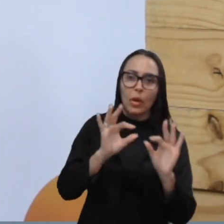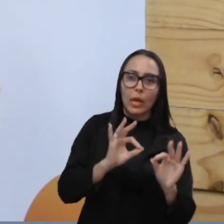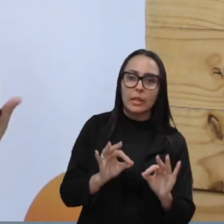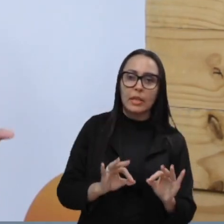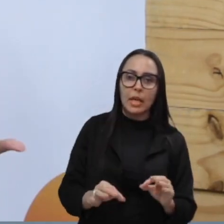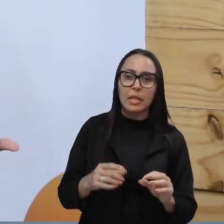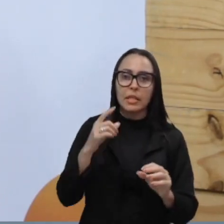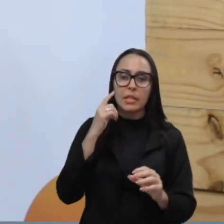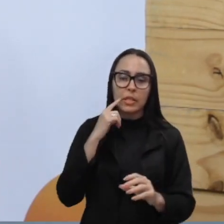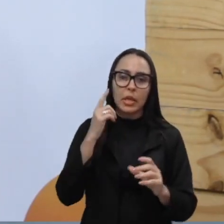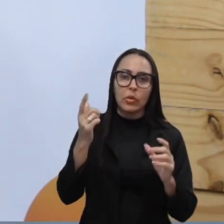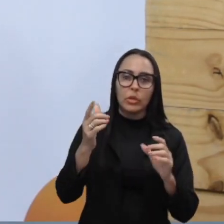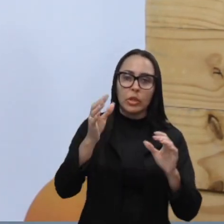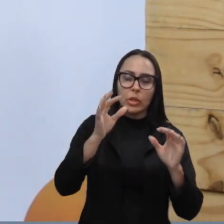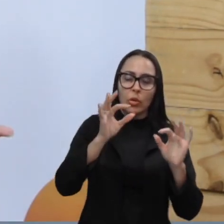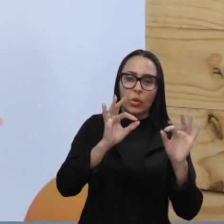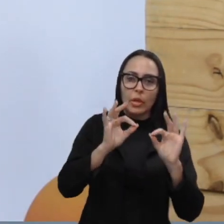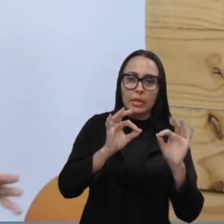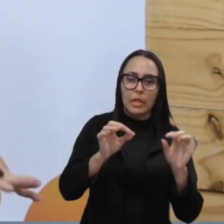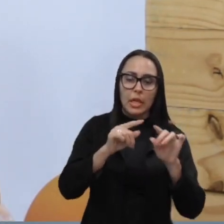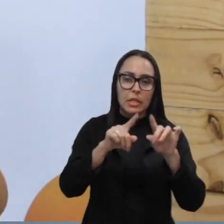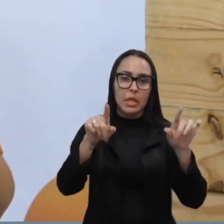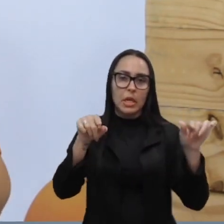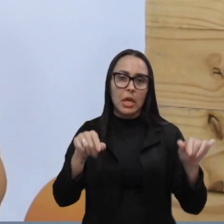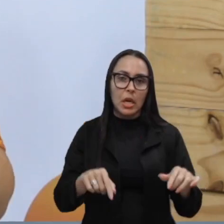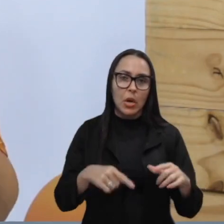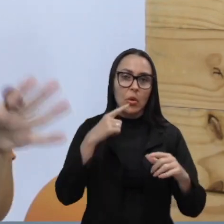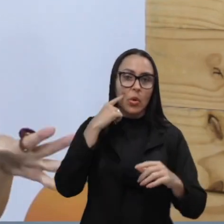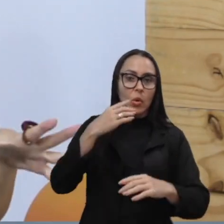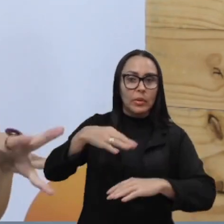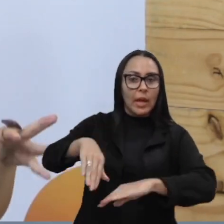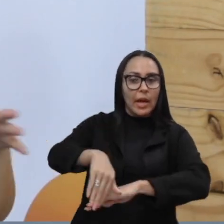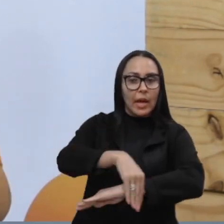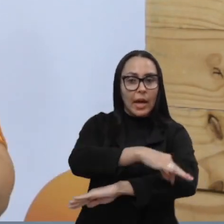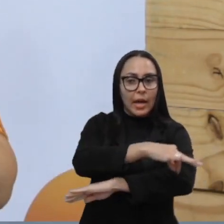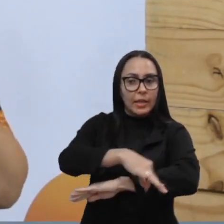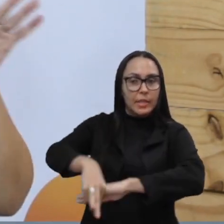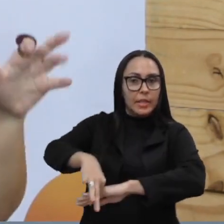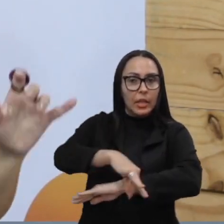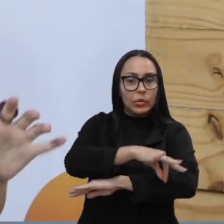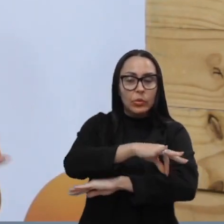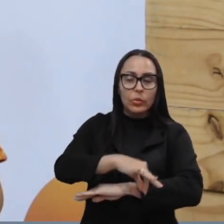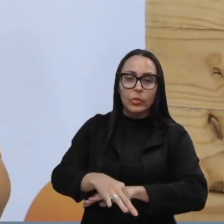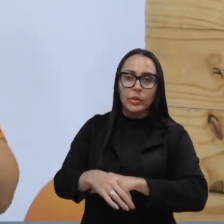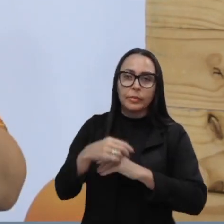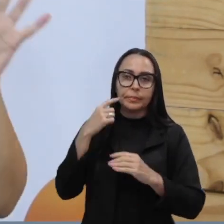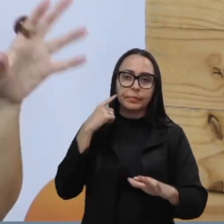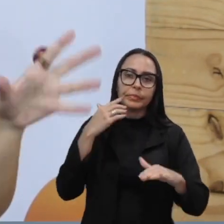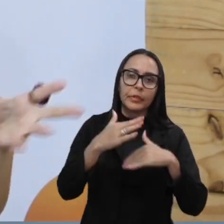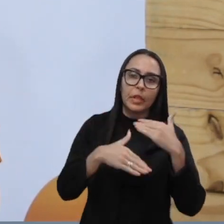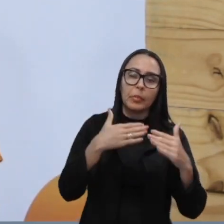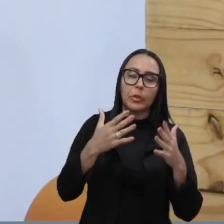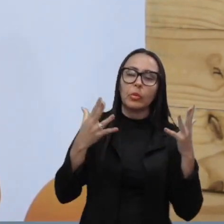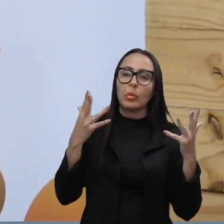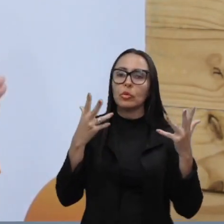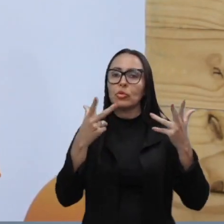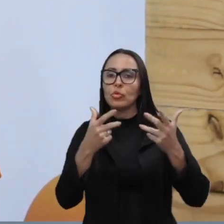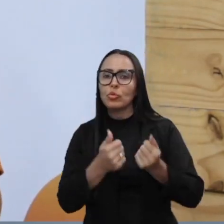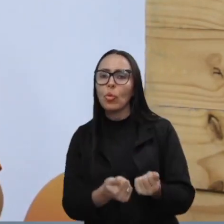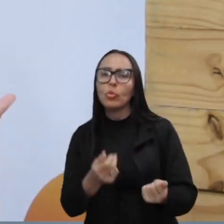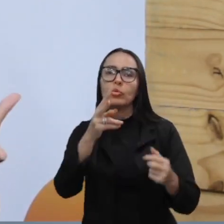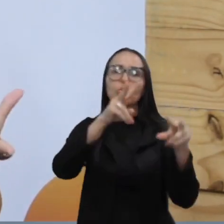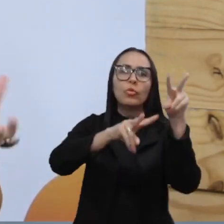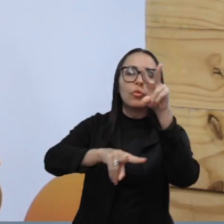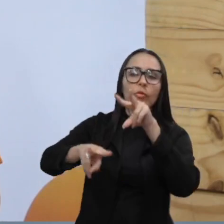artefatos decorativos, da arquitetura. Foi um estilo que caminhou por todas essas construções visuais